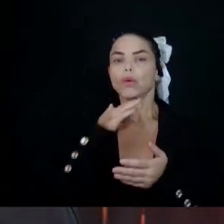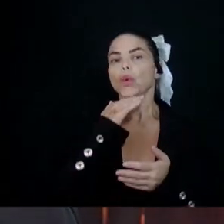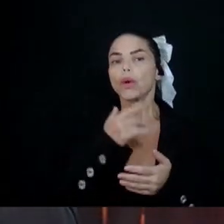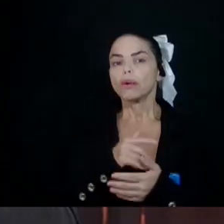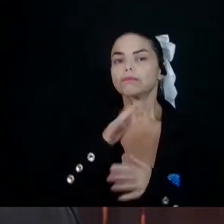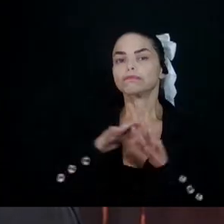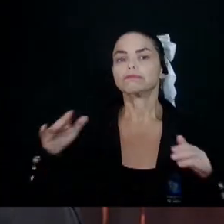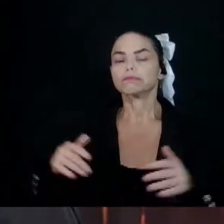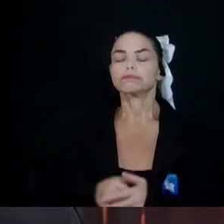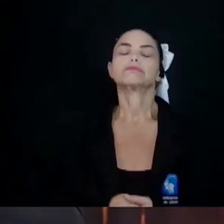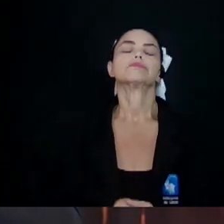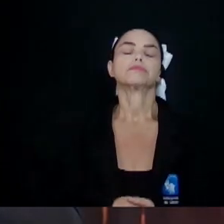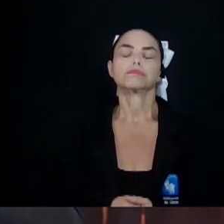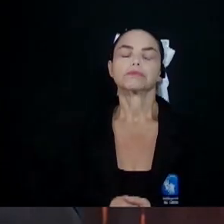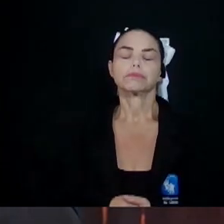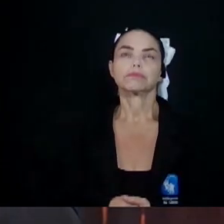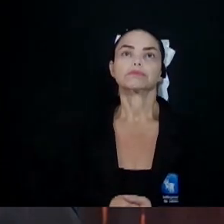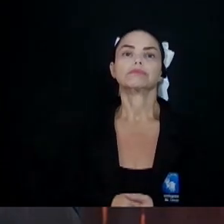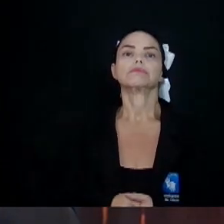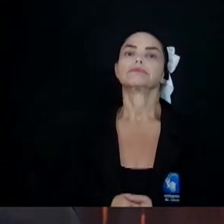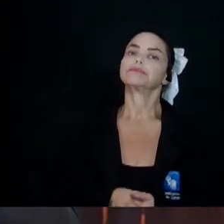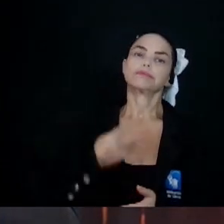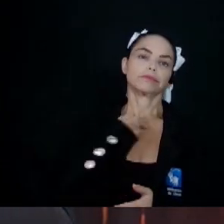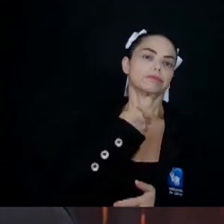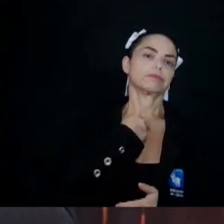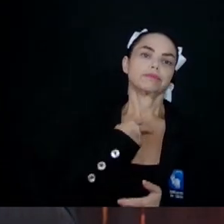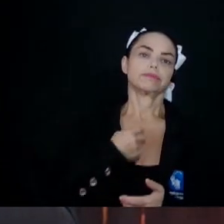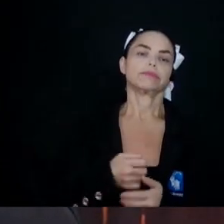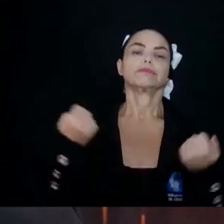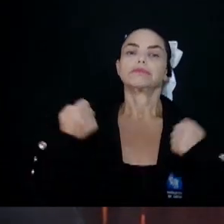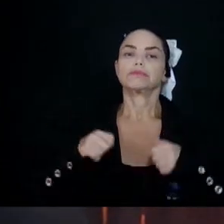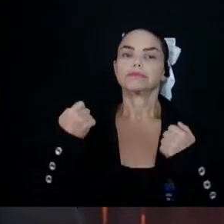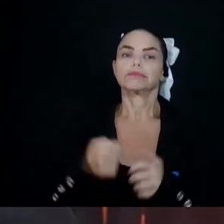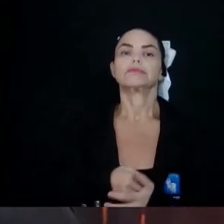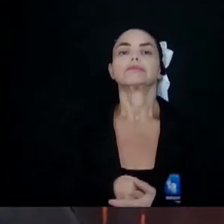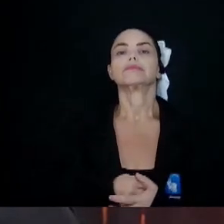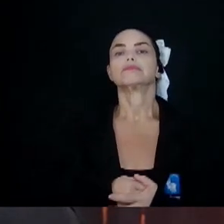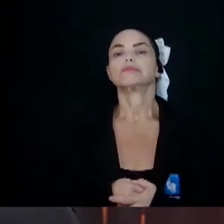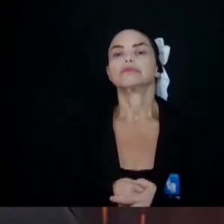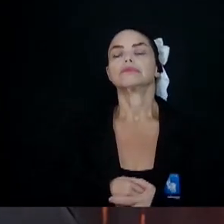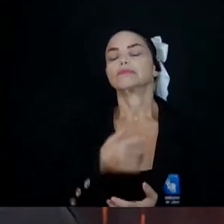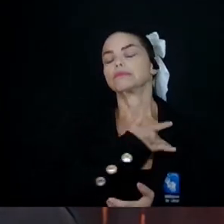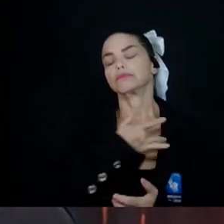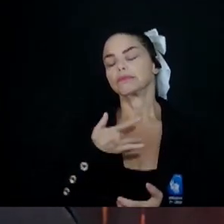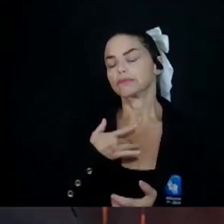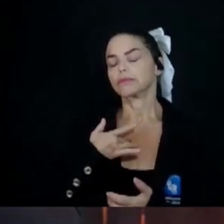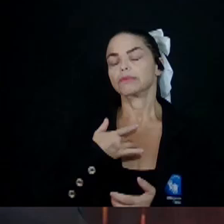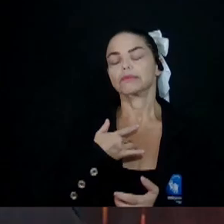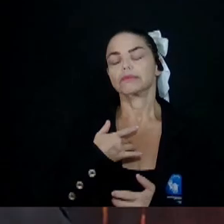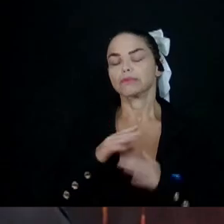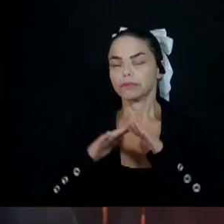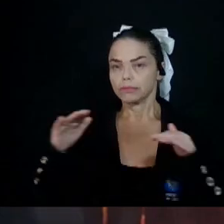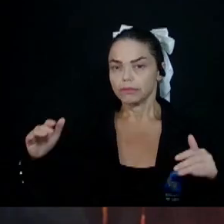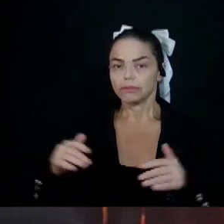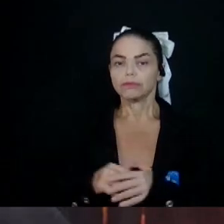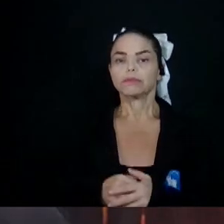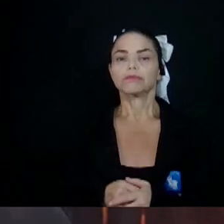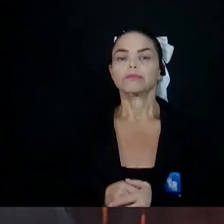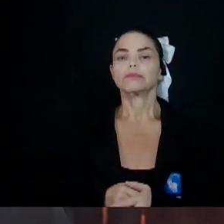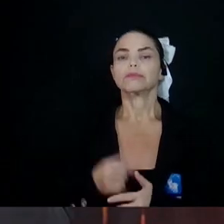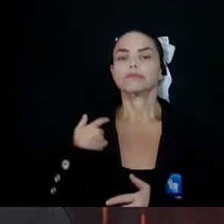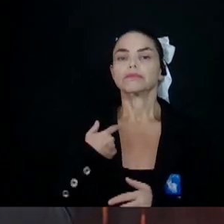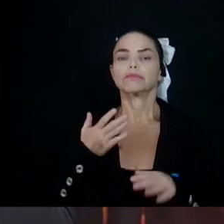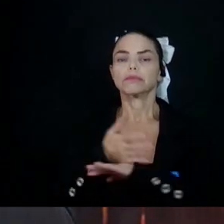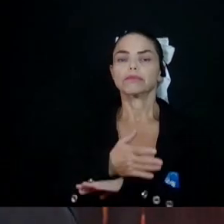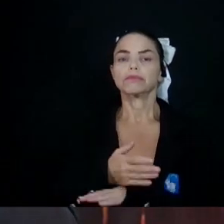Então, é absolutamente necessário e saudável para as crianças, né? Eu estou aqui invadindo um